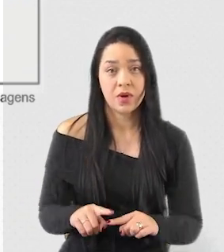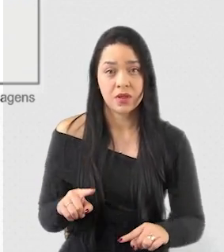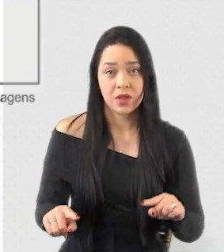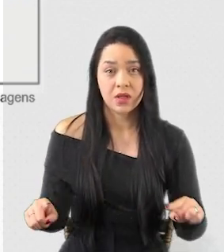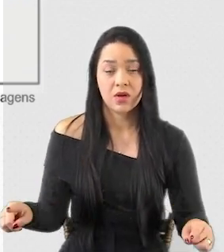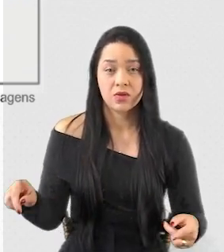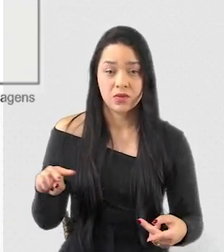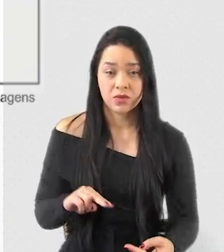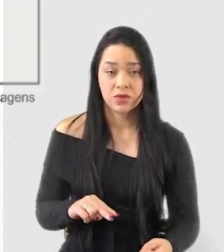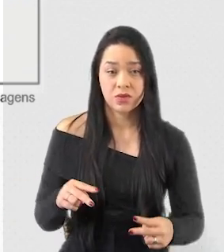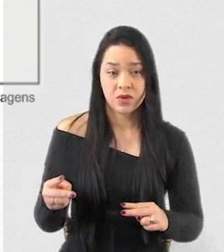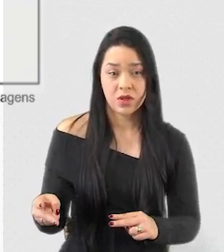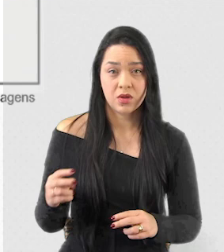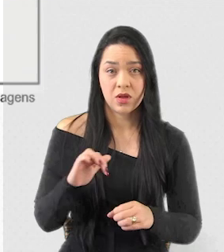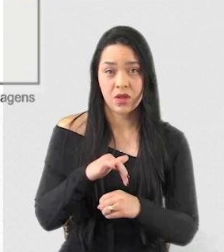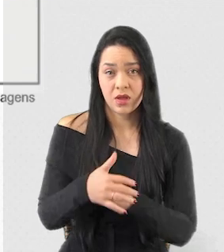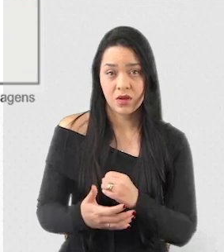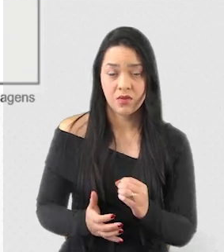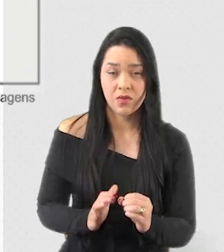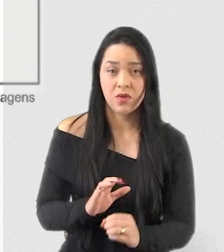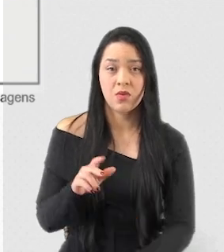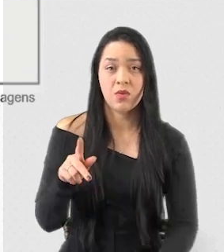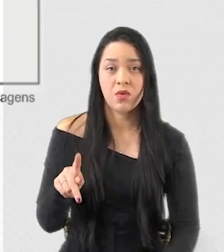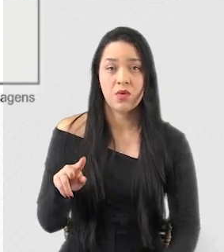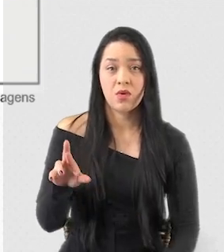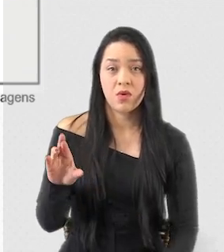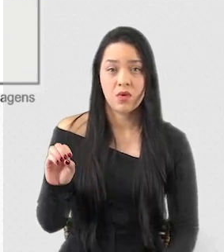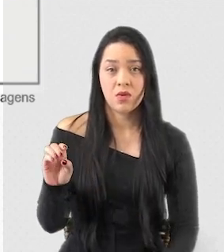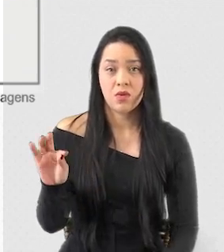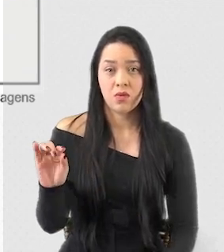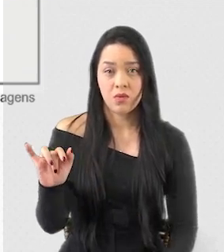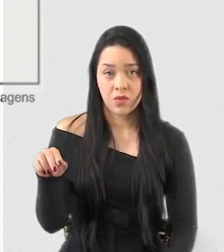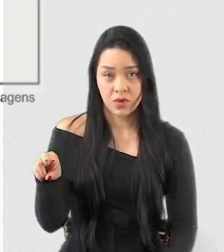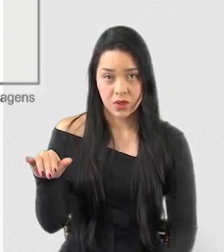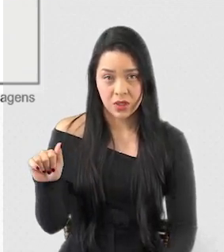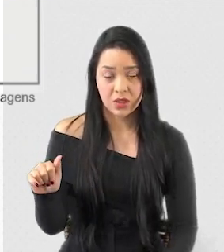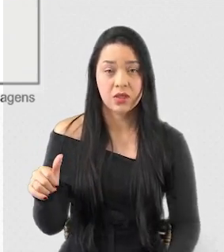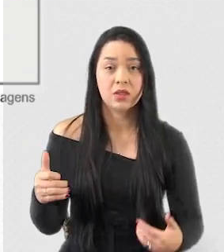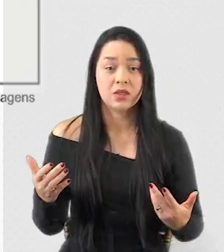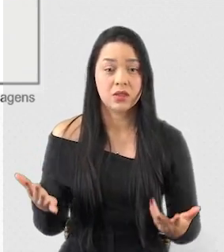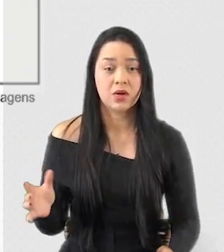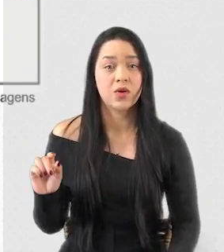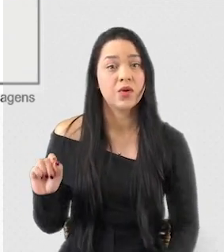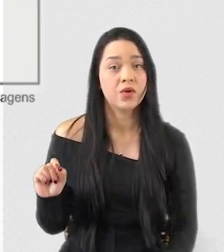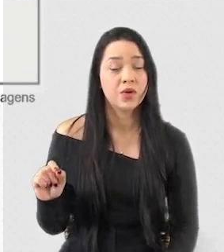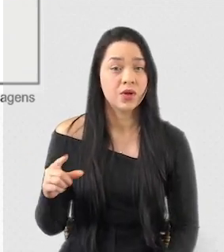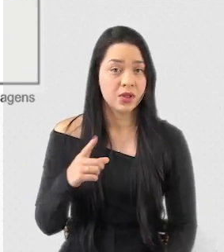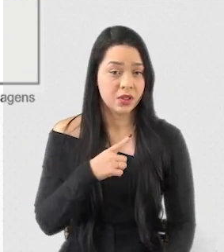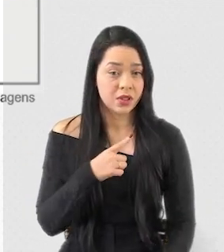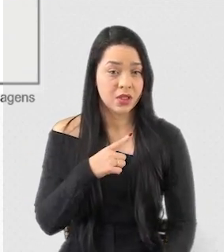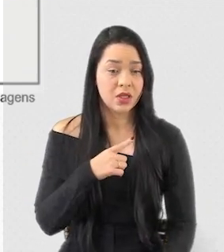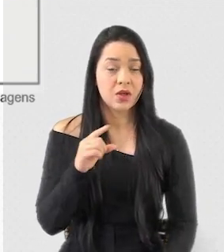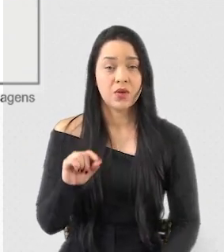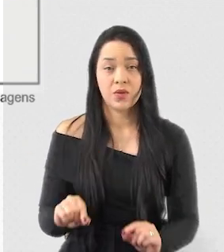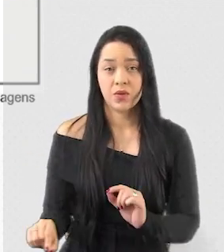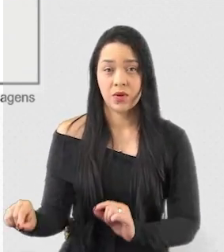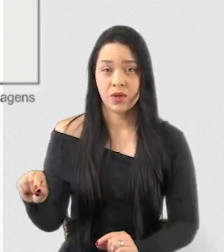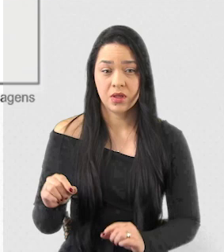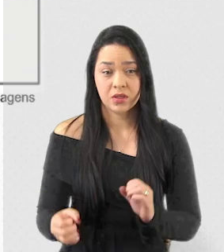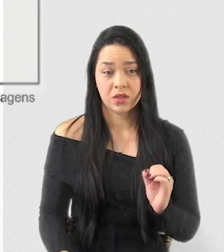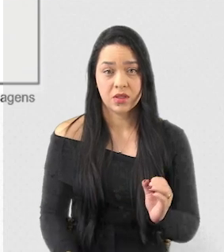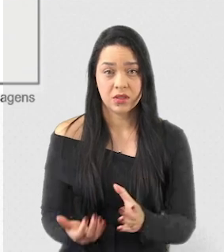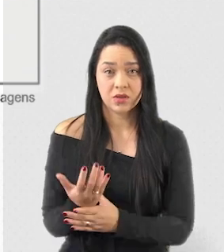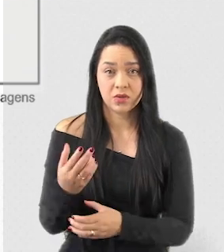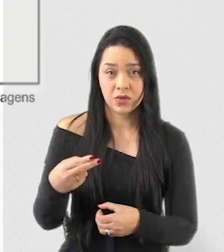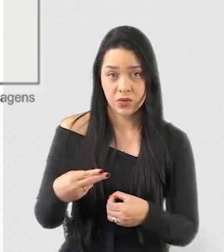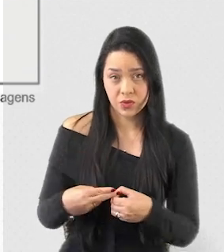genético envolto por proteínas e estonas, né? Então, aí, a partir disso, a gente tem essa formação de um